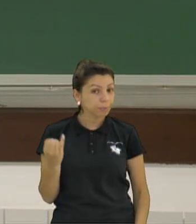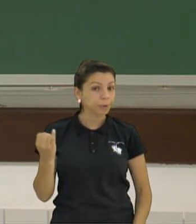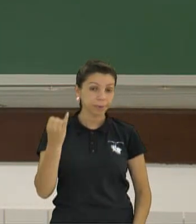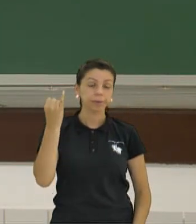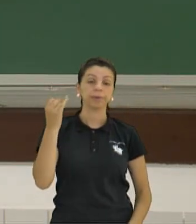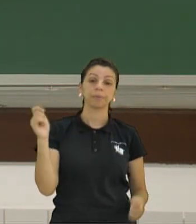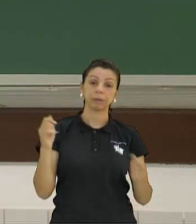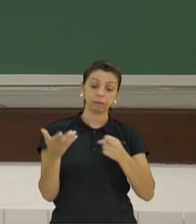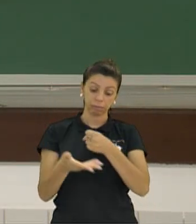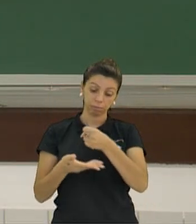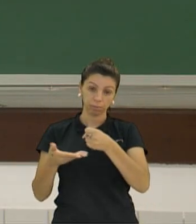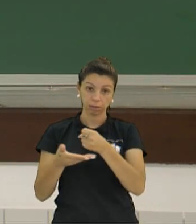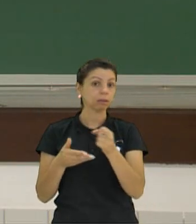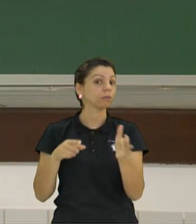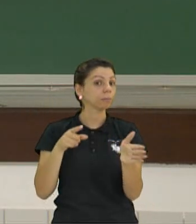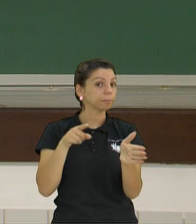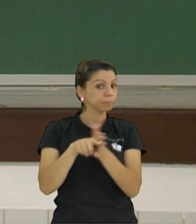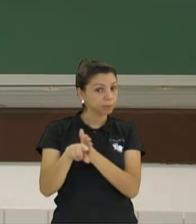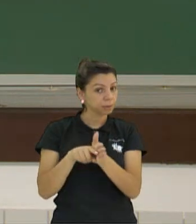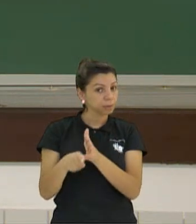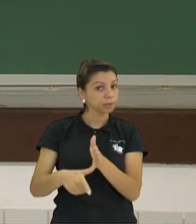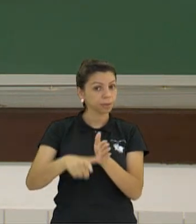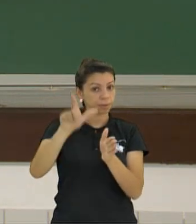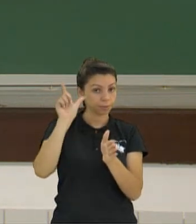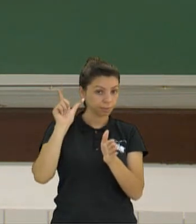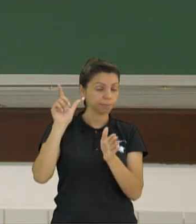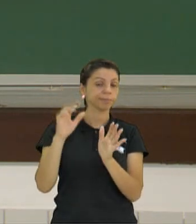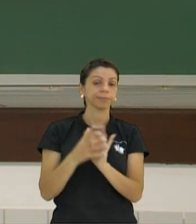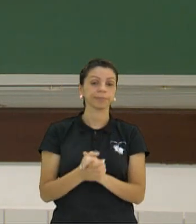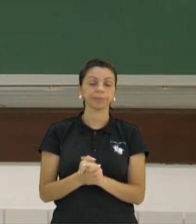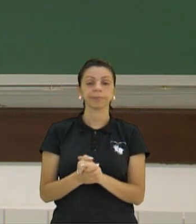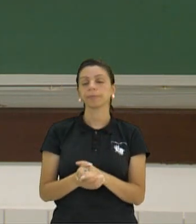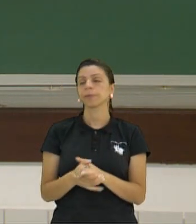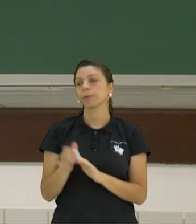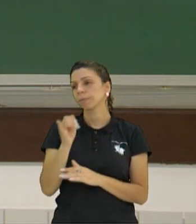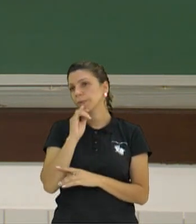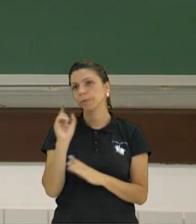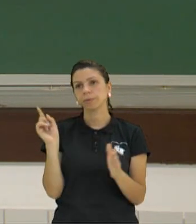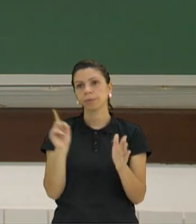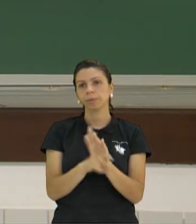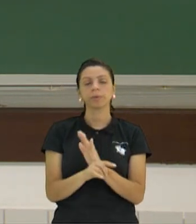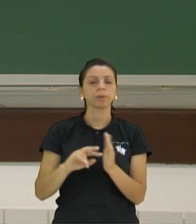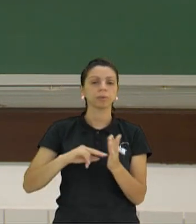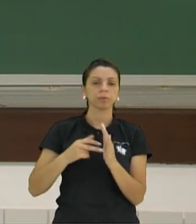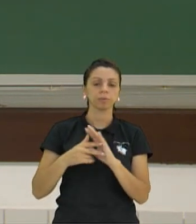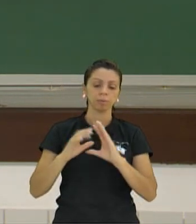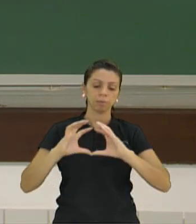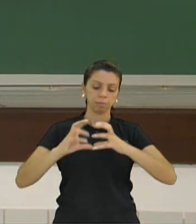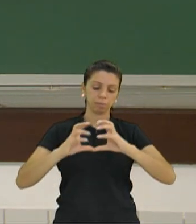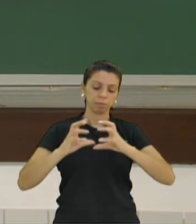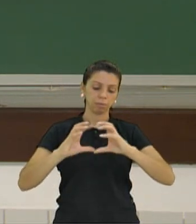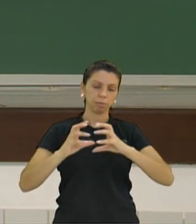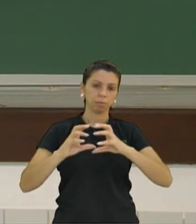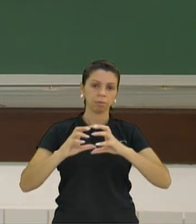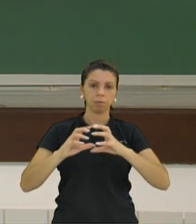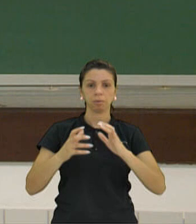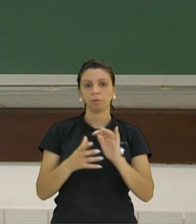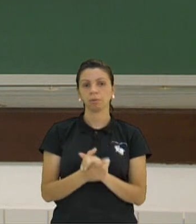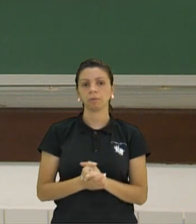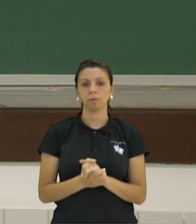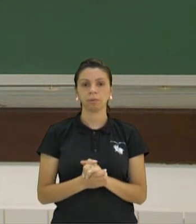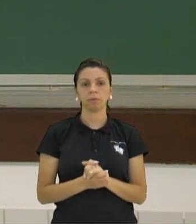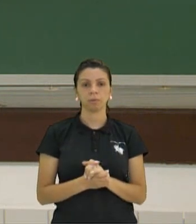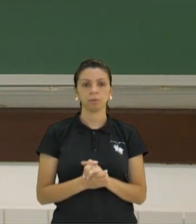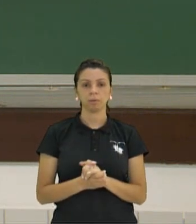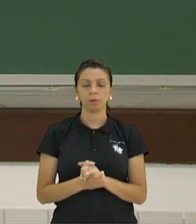embasado em pesquisa. Então, por exemplo, pergunta lá, o que é bola? Bola. Você vai colocar bola lá